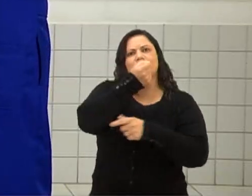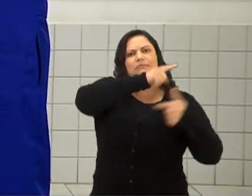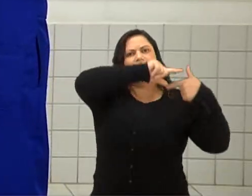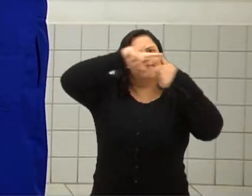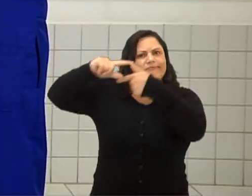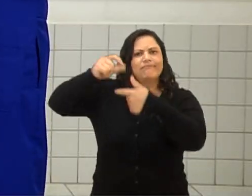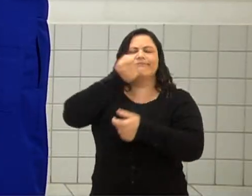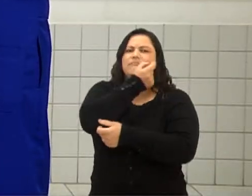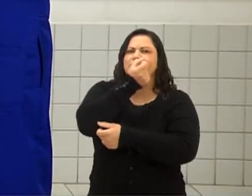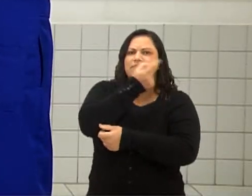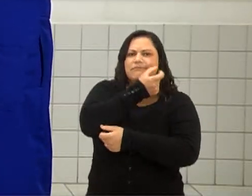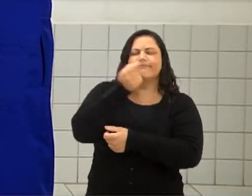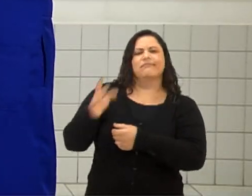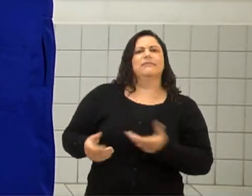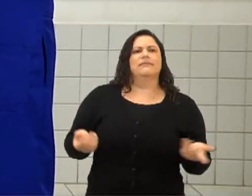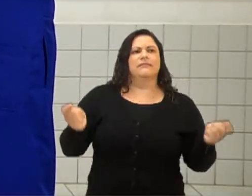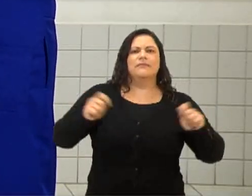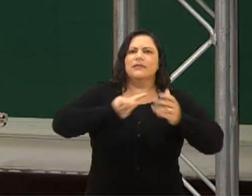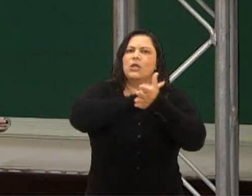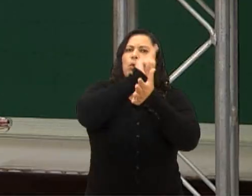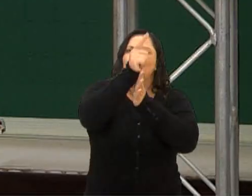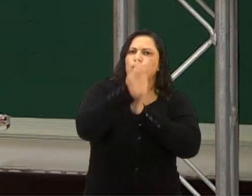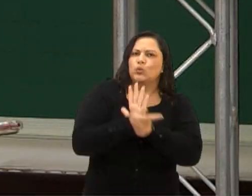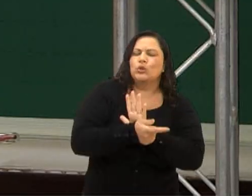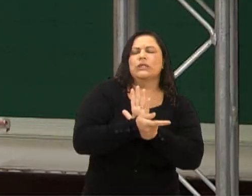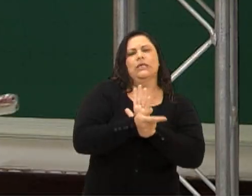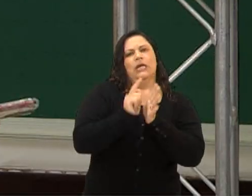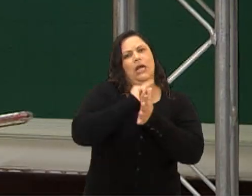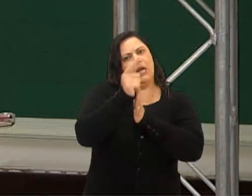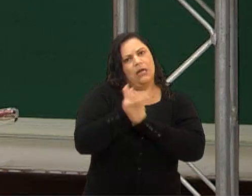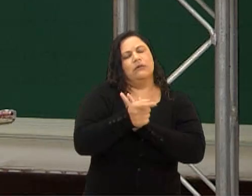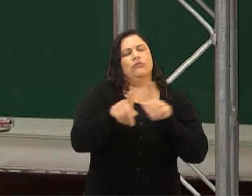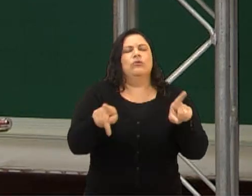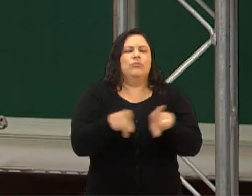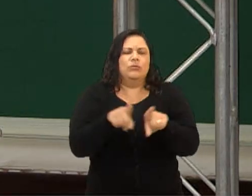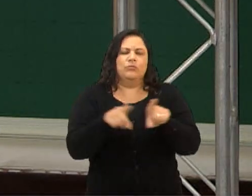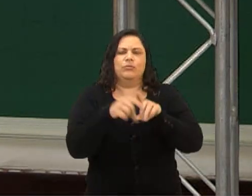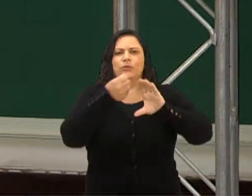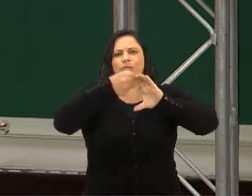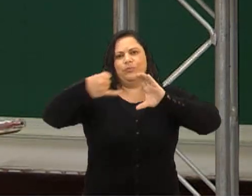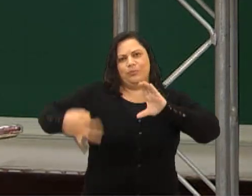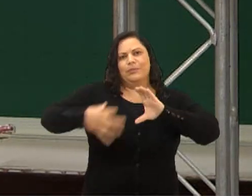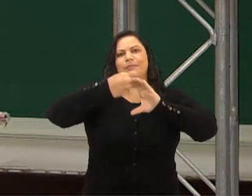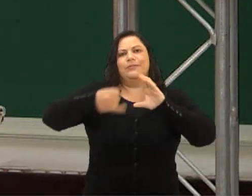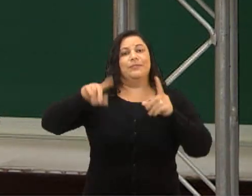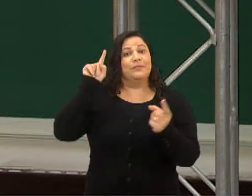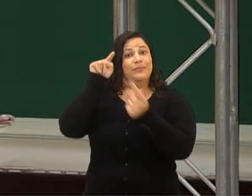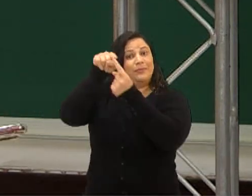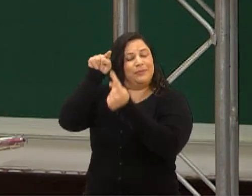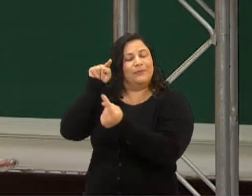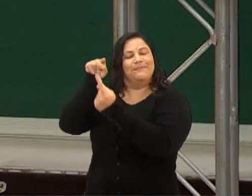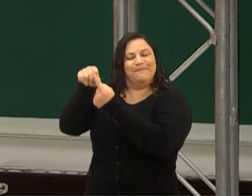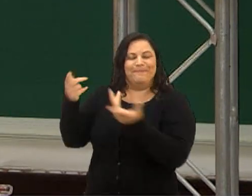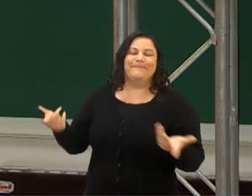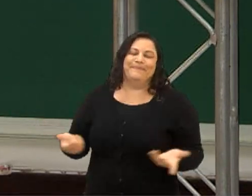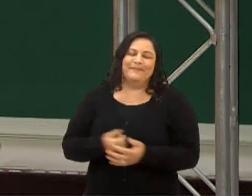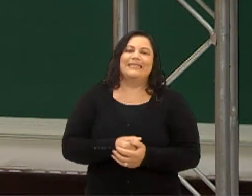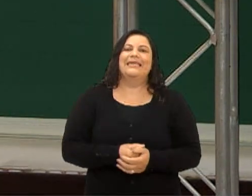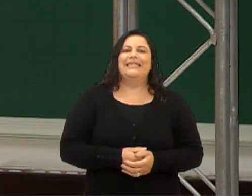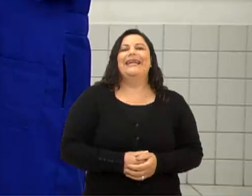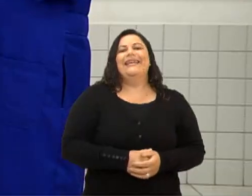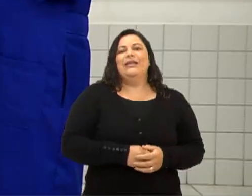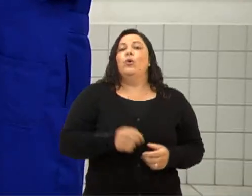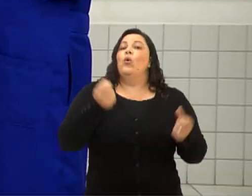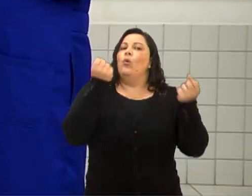tirinhas também constituem um gênero discursivo que nós temos aí algumas características específicas, dentre elas o humor e a ironia. Né?